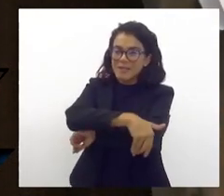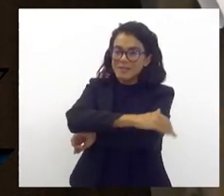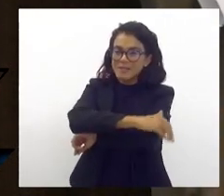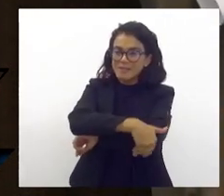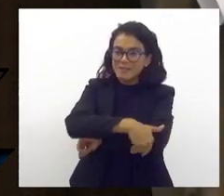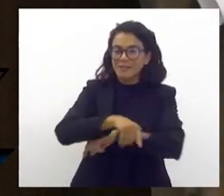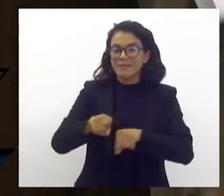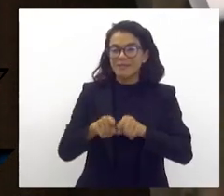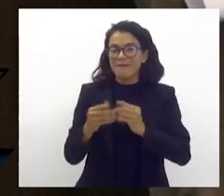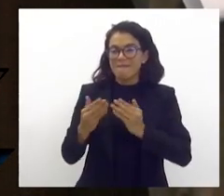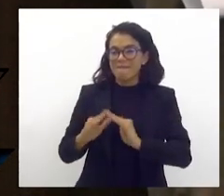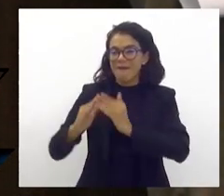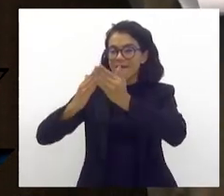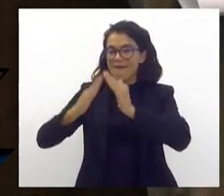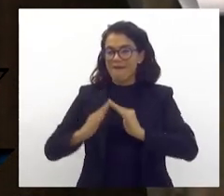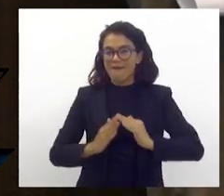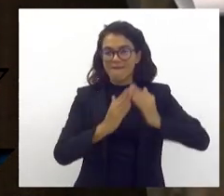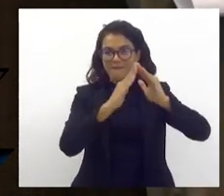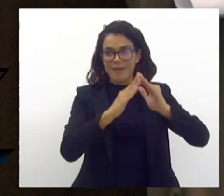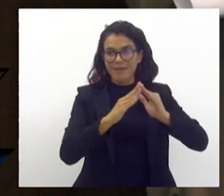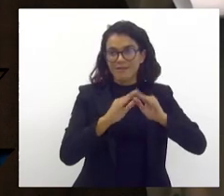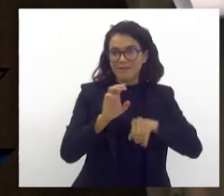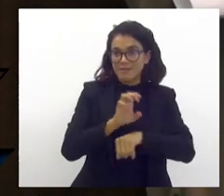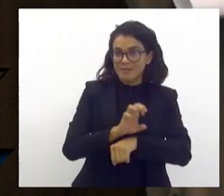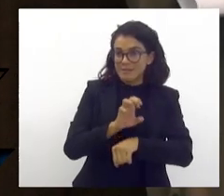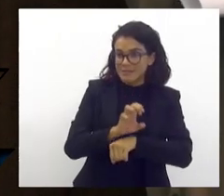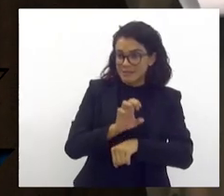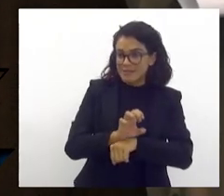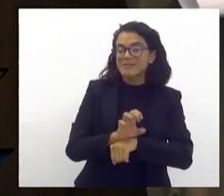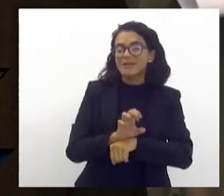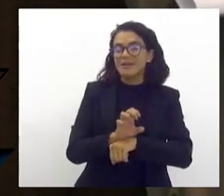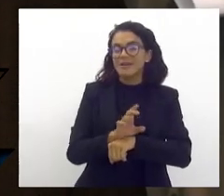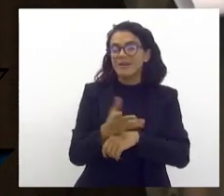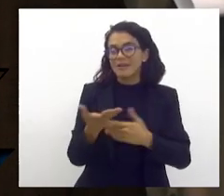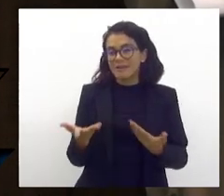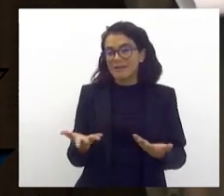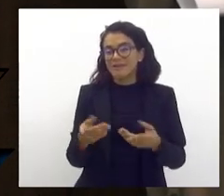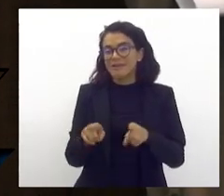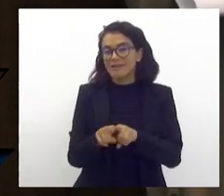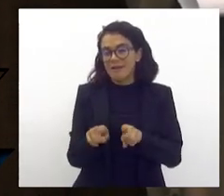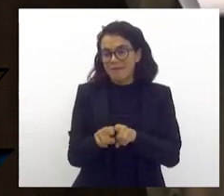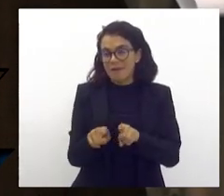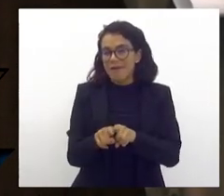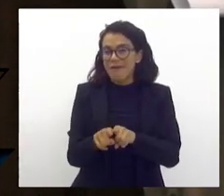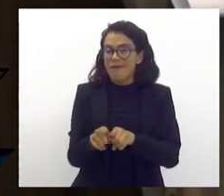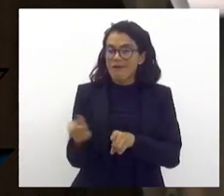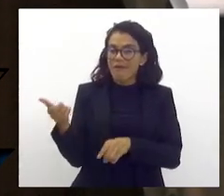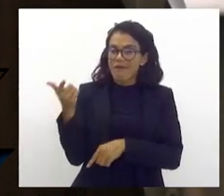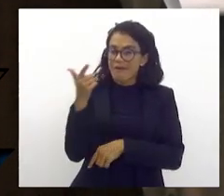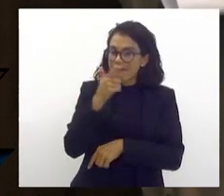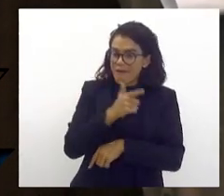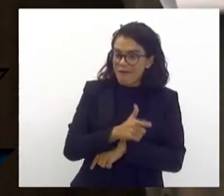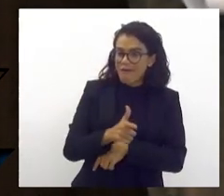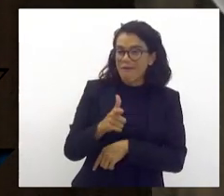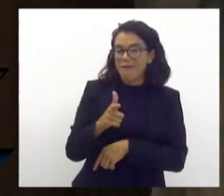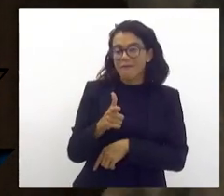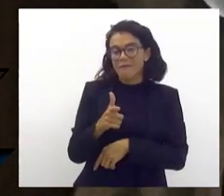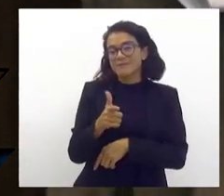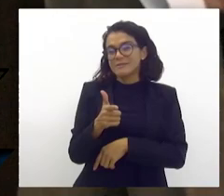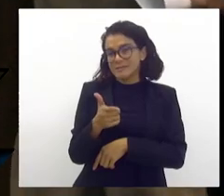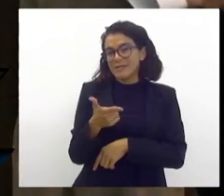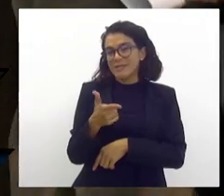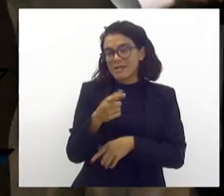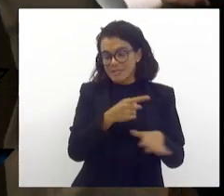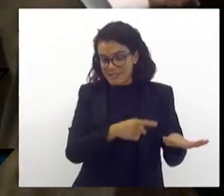e favelas do nosso estado a juventude ocupe e produza cultura semanalmente,